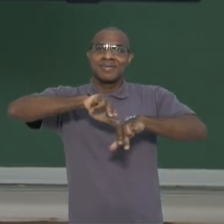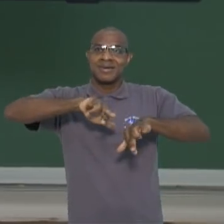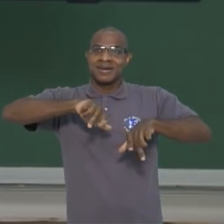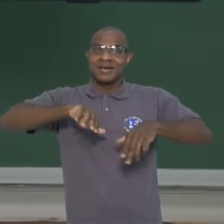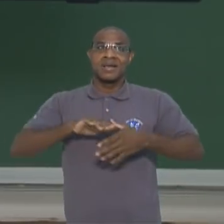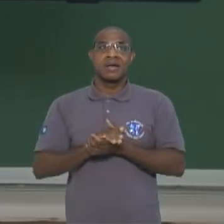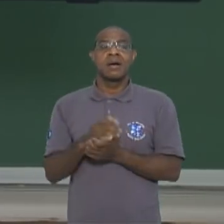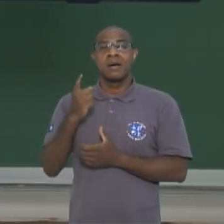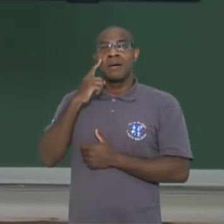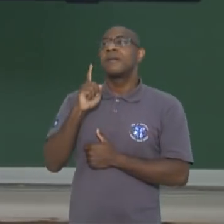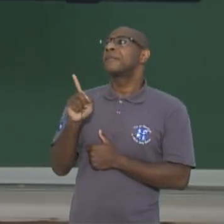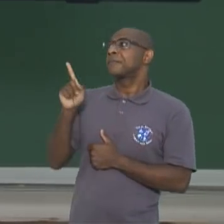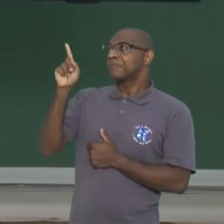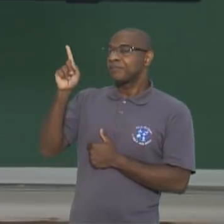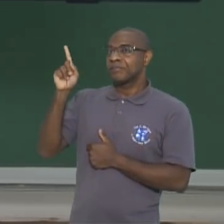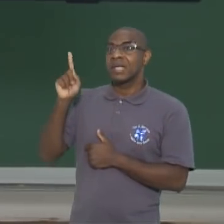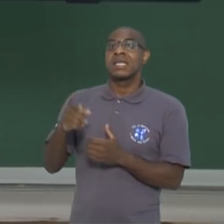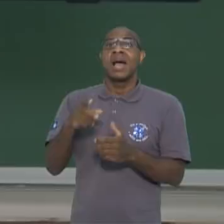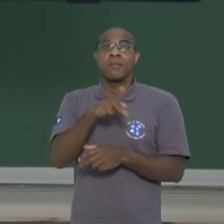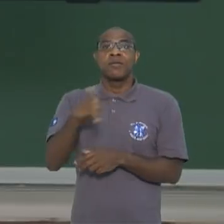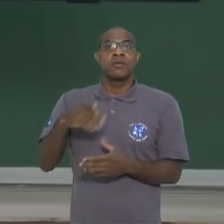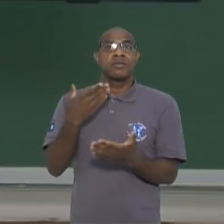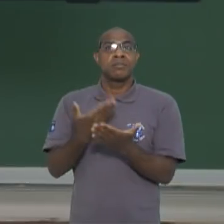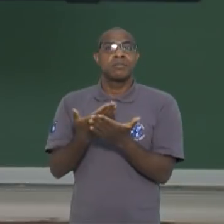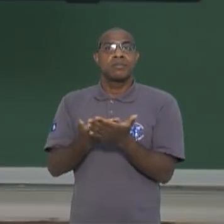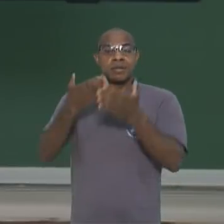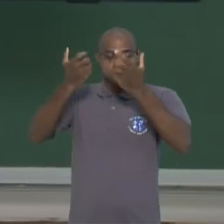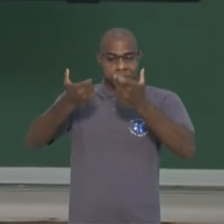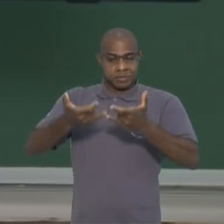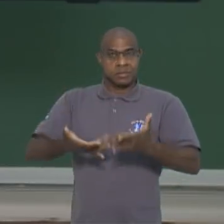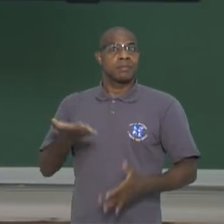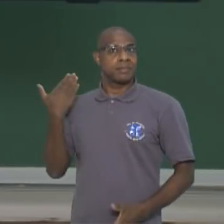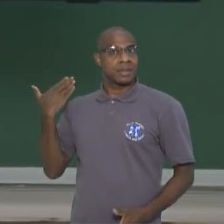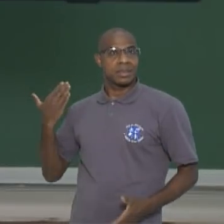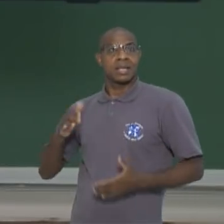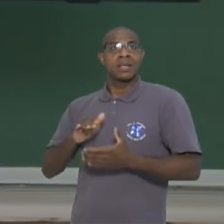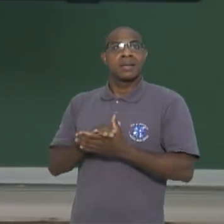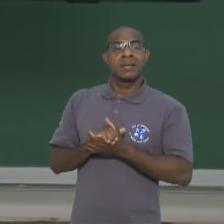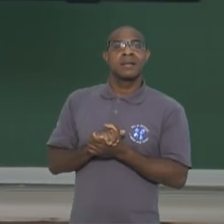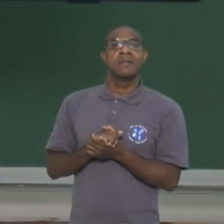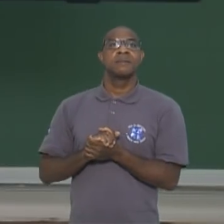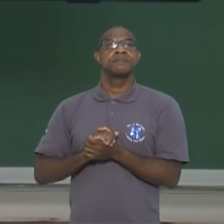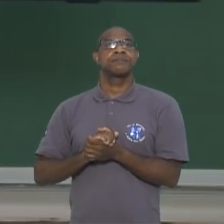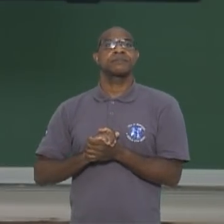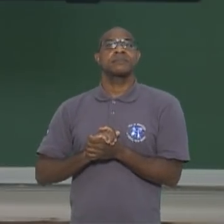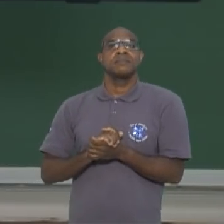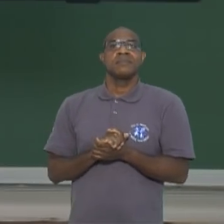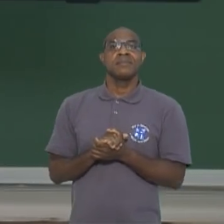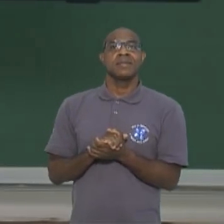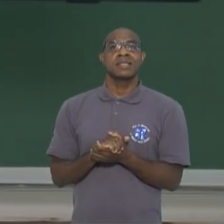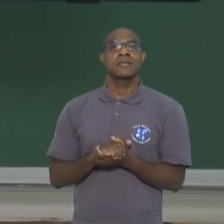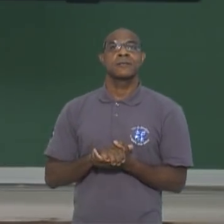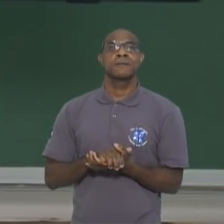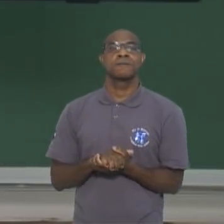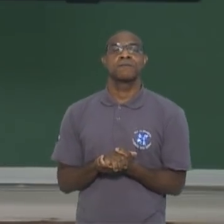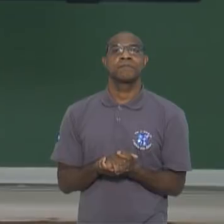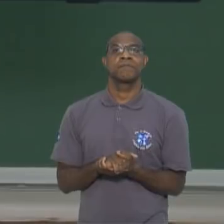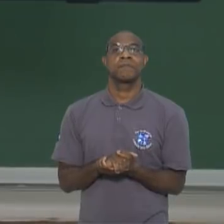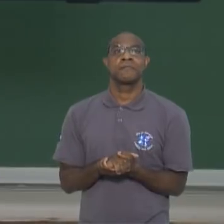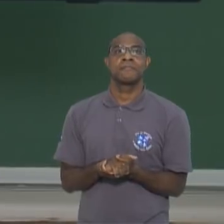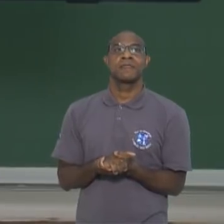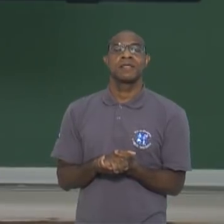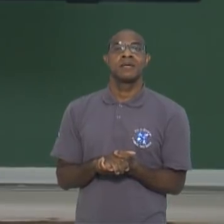Britânia, que é a Grã-Bretanha. Os burgúndios na Gália, onde hoje está localizado França e partes da Alemanha.